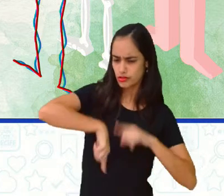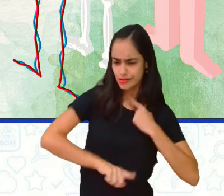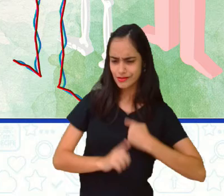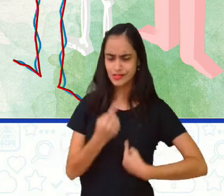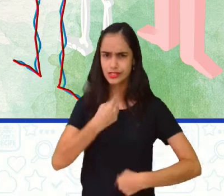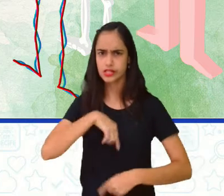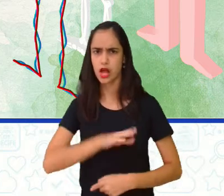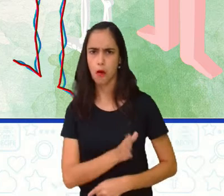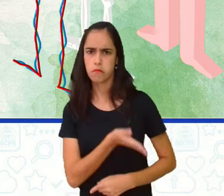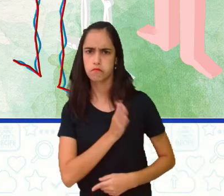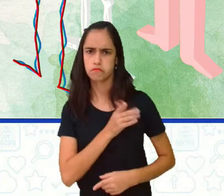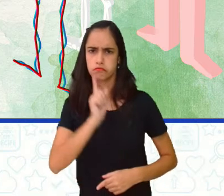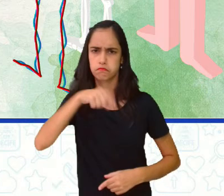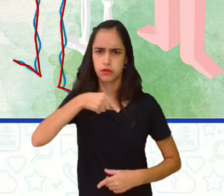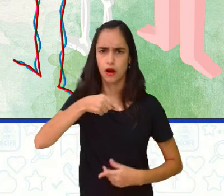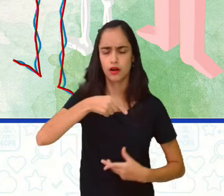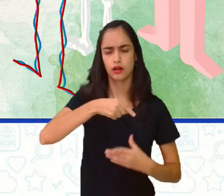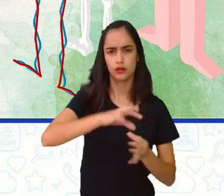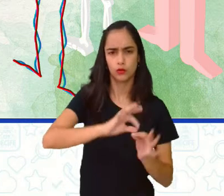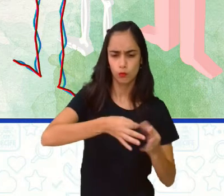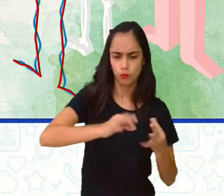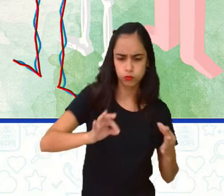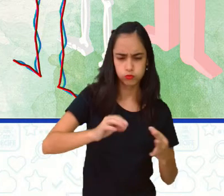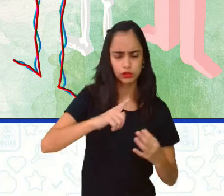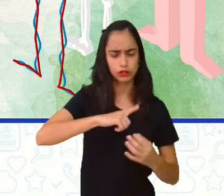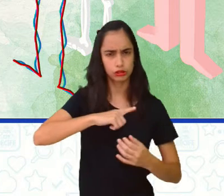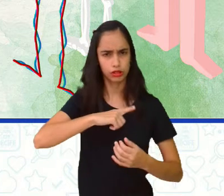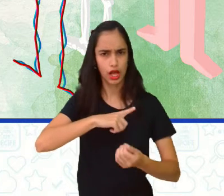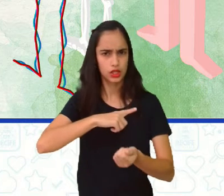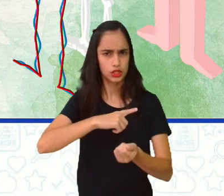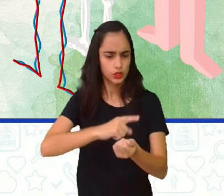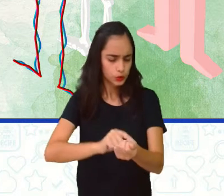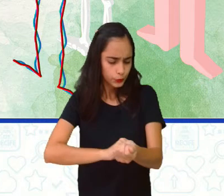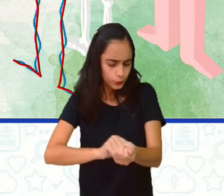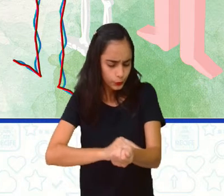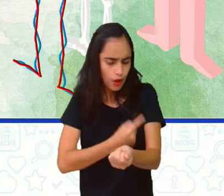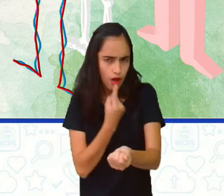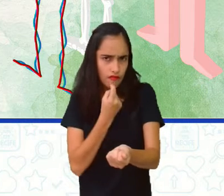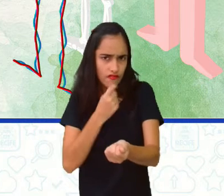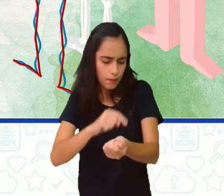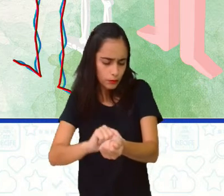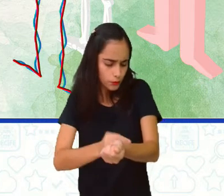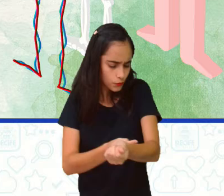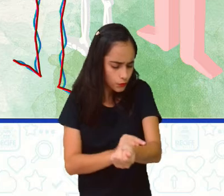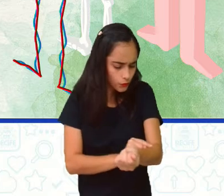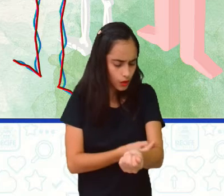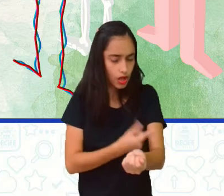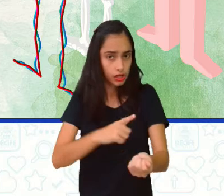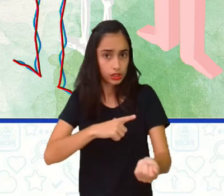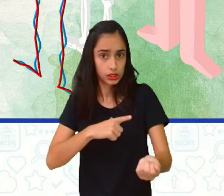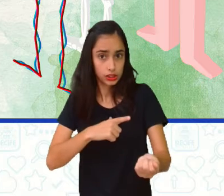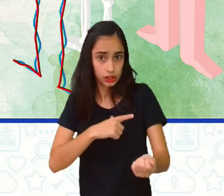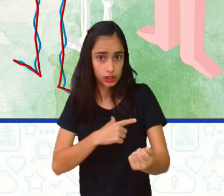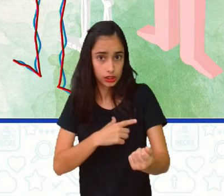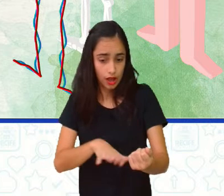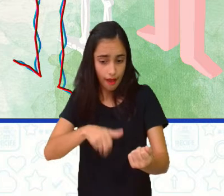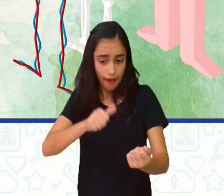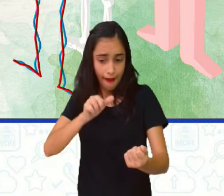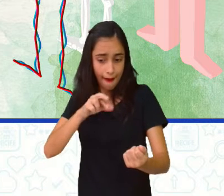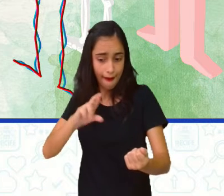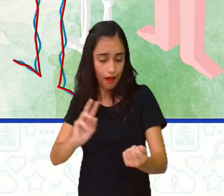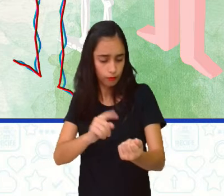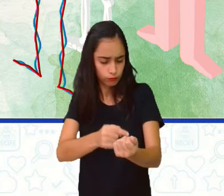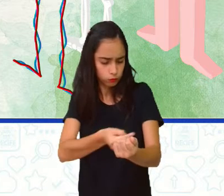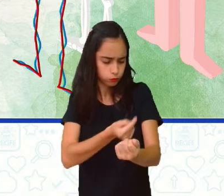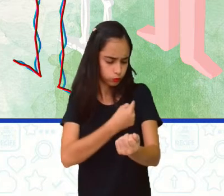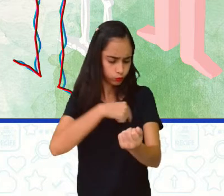uma extensa rede de vasos sanguíneos que fornece oxigênio e nutrientes através do sangue